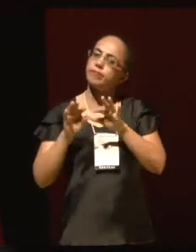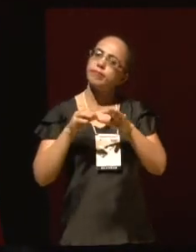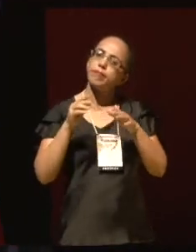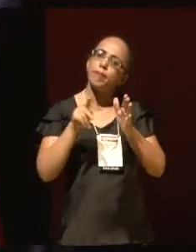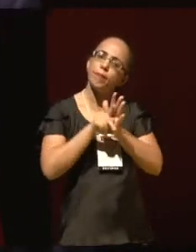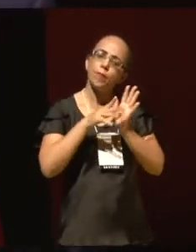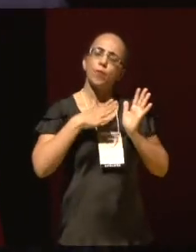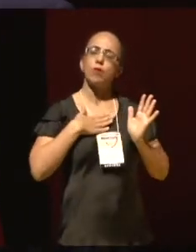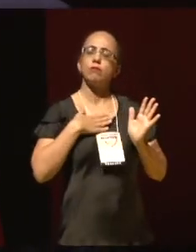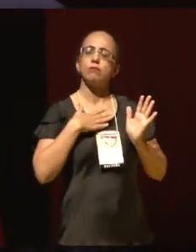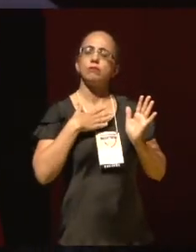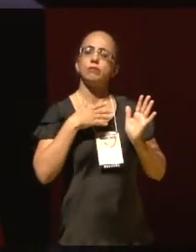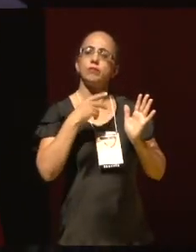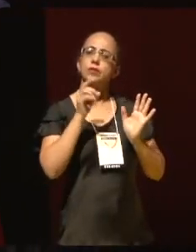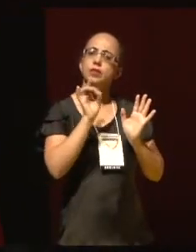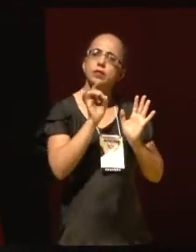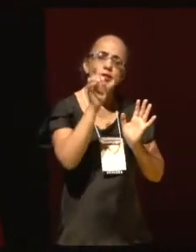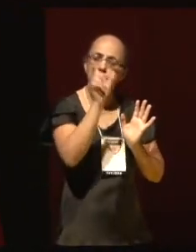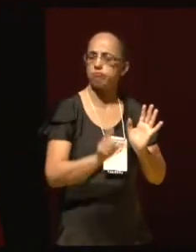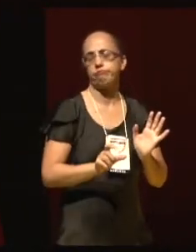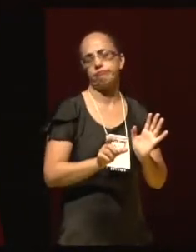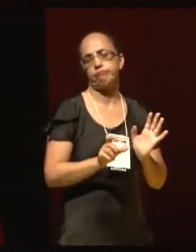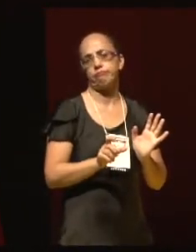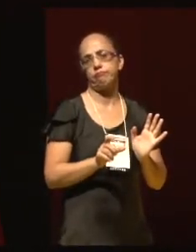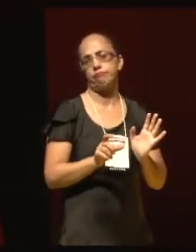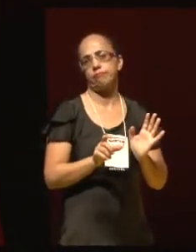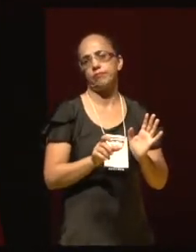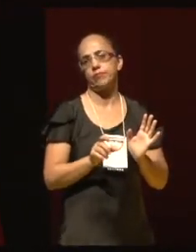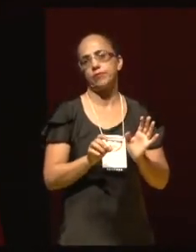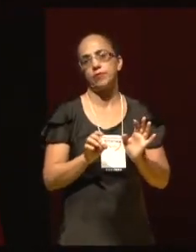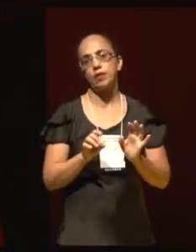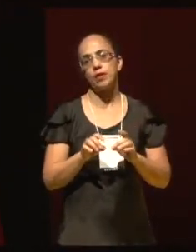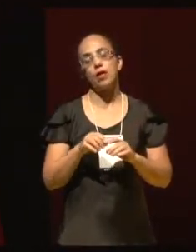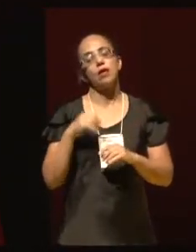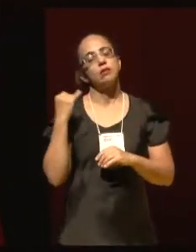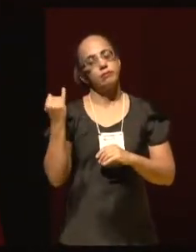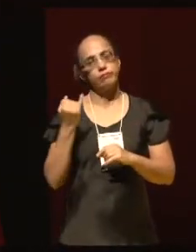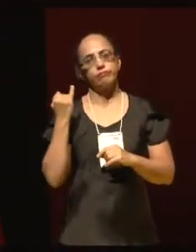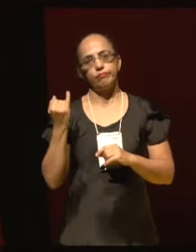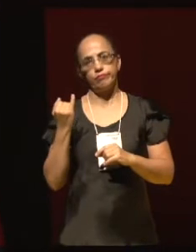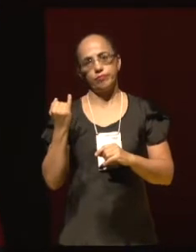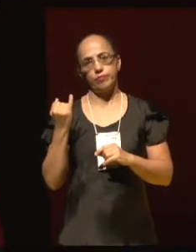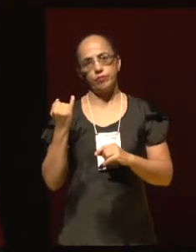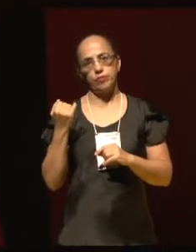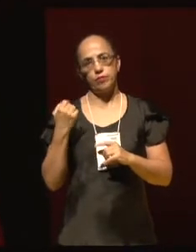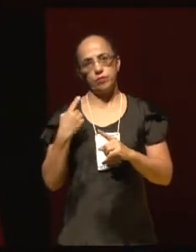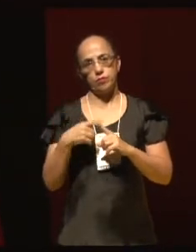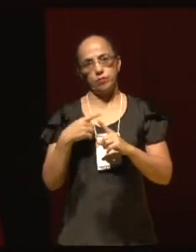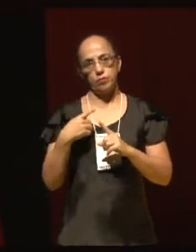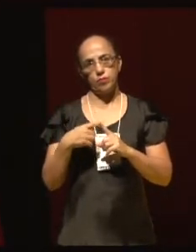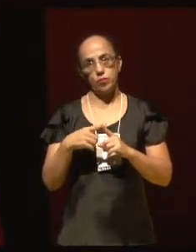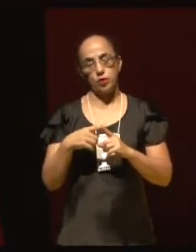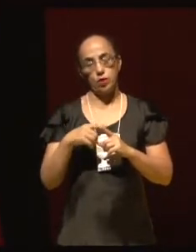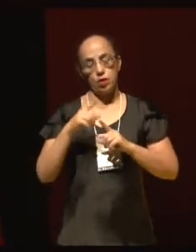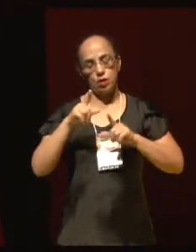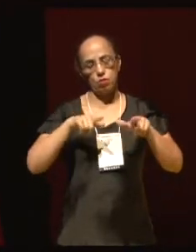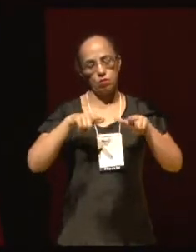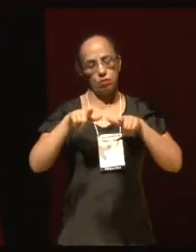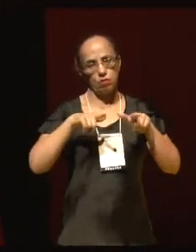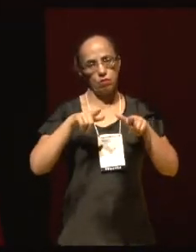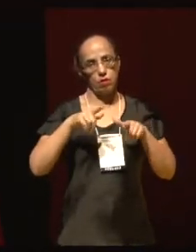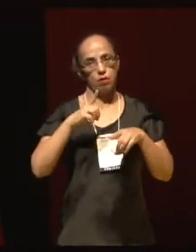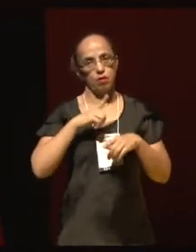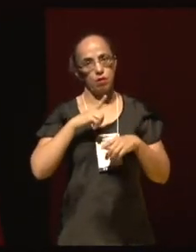muito importante. O trabalho e a lei de trabalho têm 3 caminhos que devem